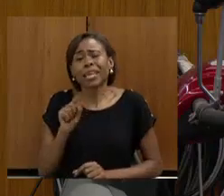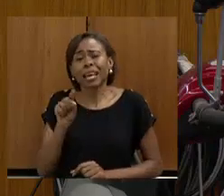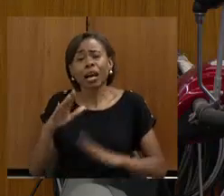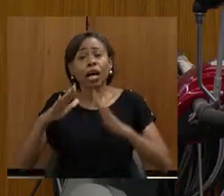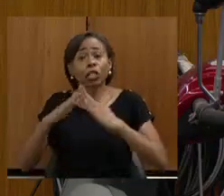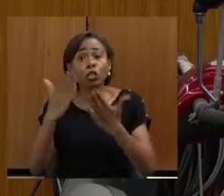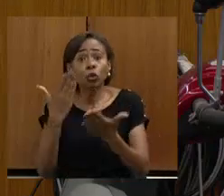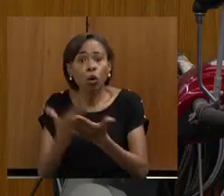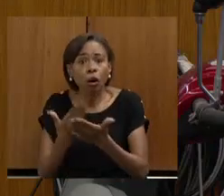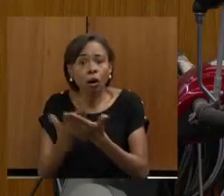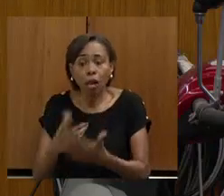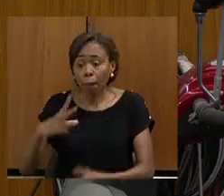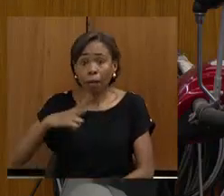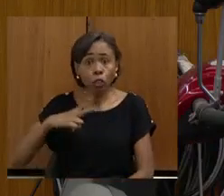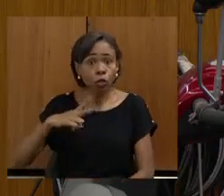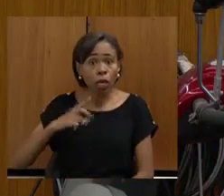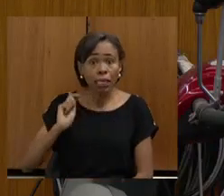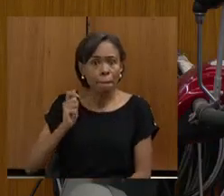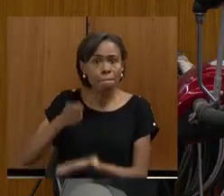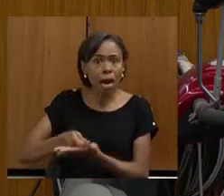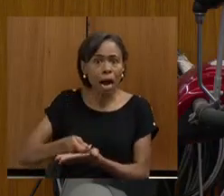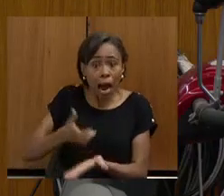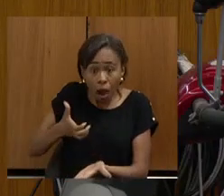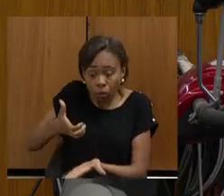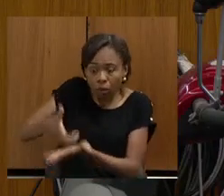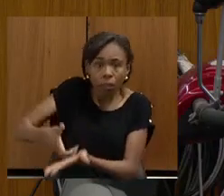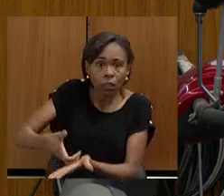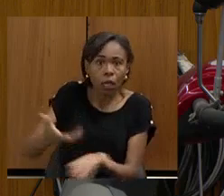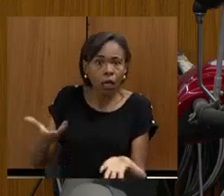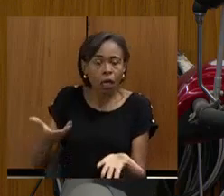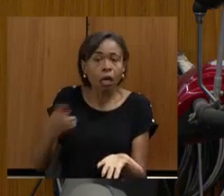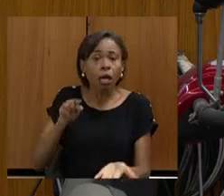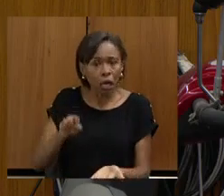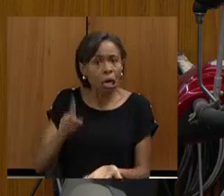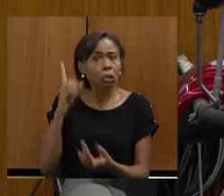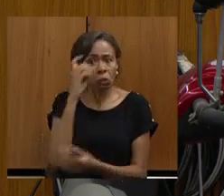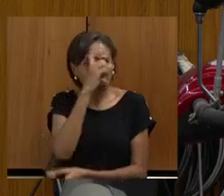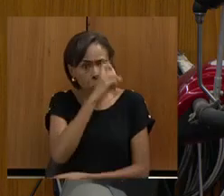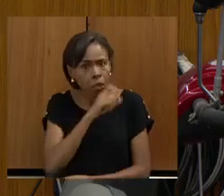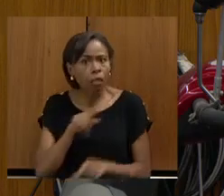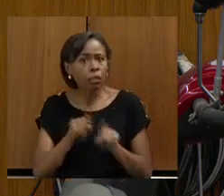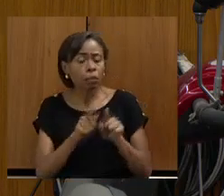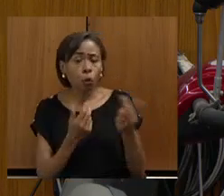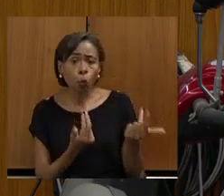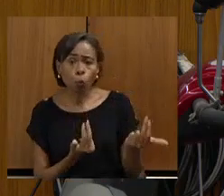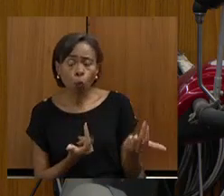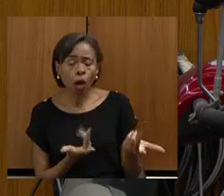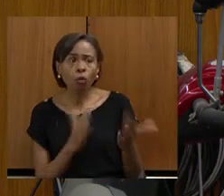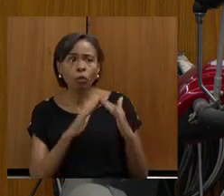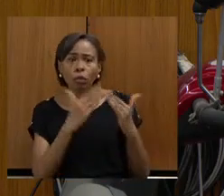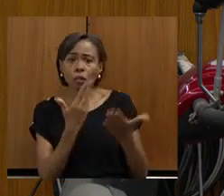particular, que é onde você paga a vista, tem as dificuldades, como também as escolas